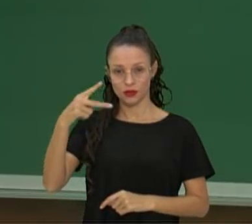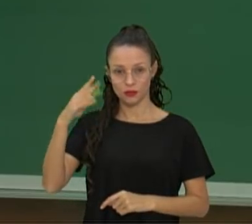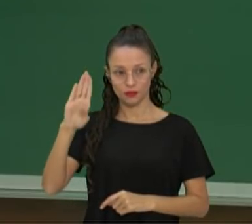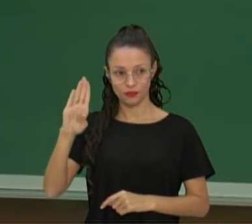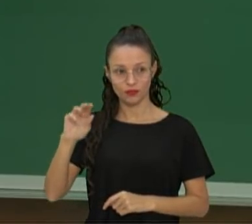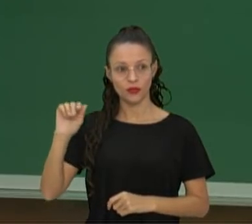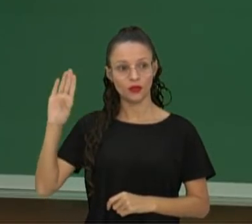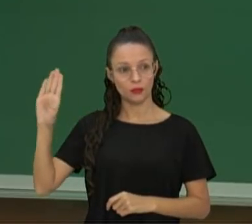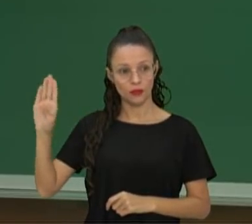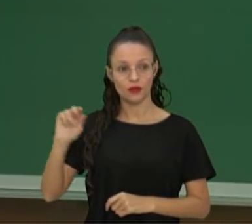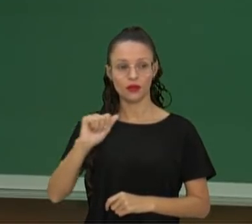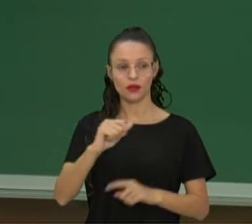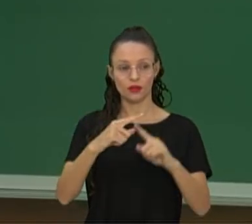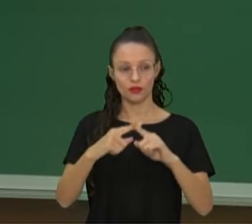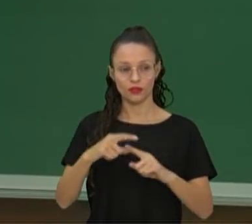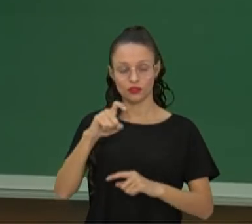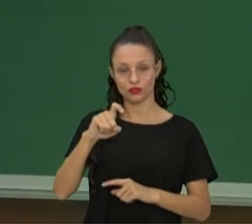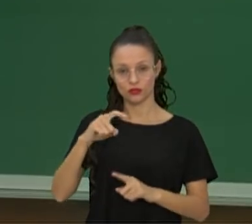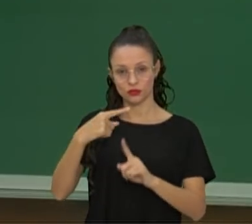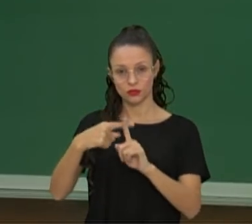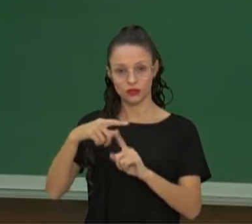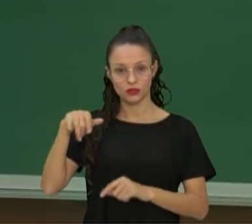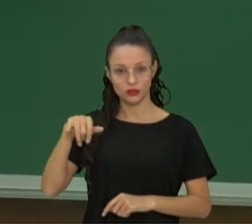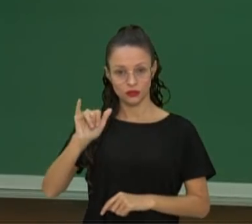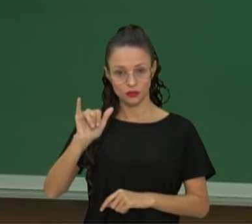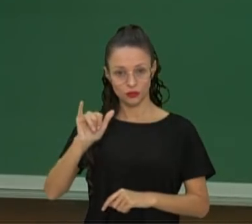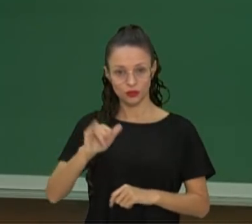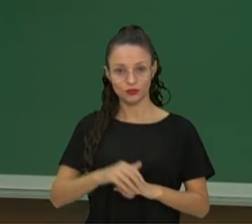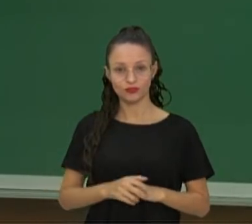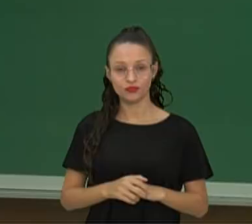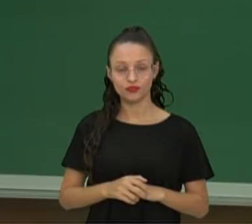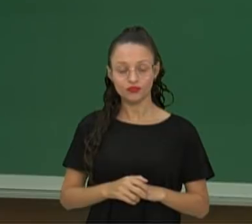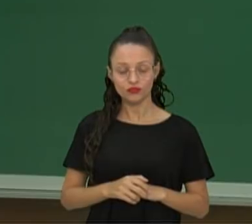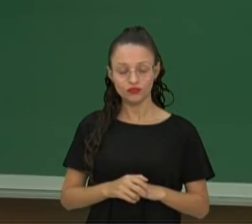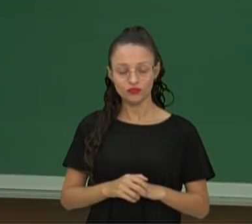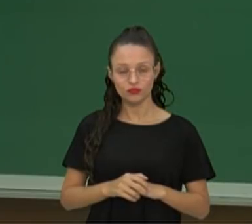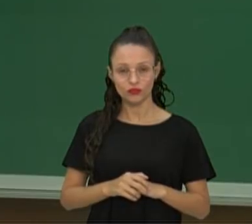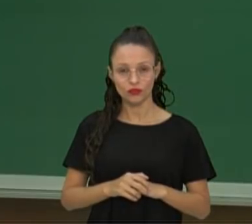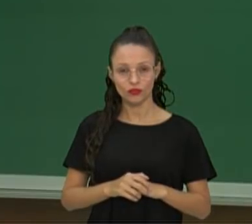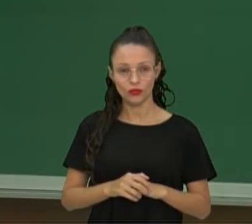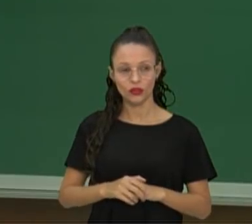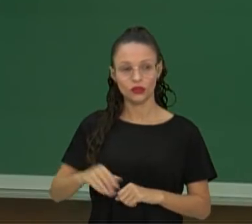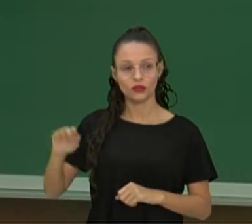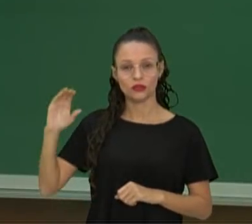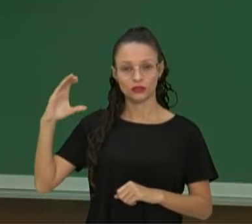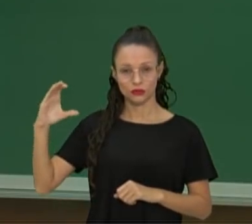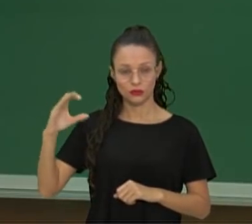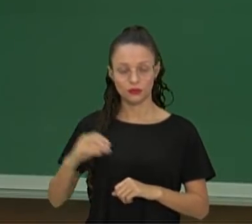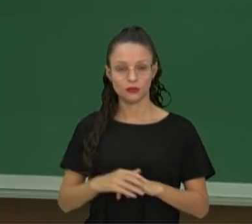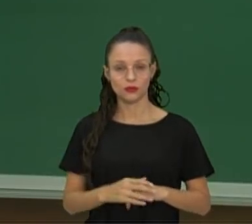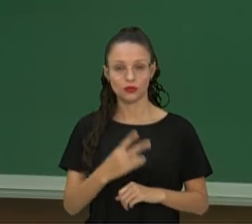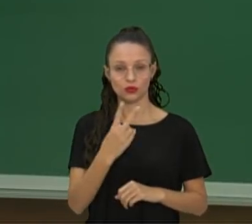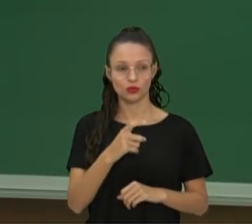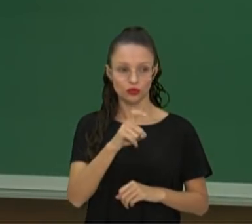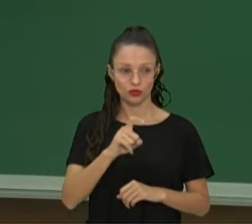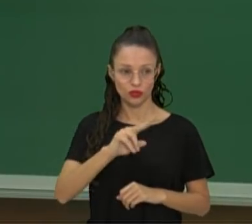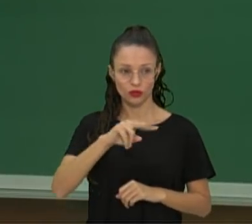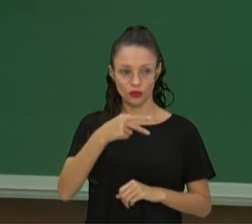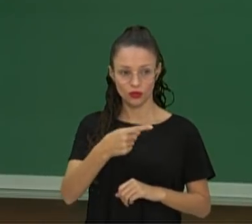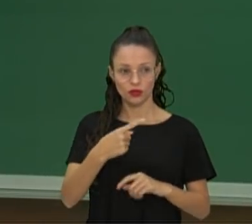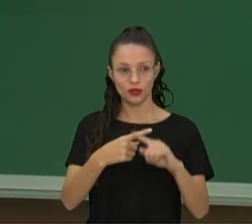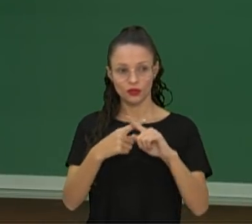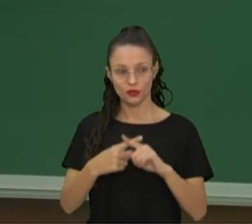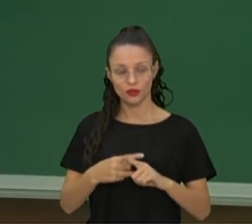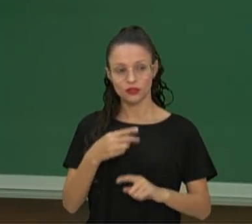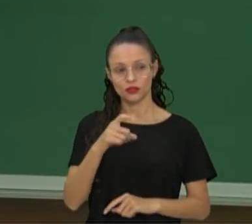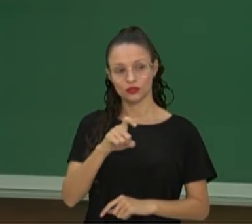A vezes x mais y. Na verdade, aqui é uma multiplicação de monômio por binômio já, né? Letra C, 2x ao quadrado